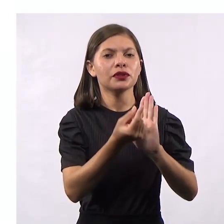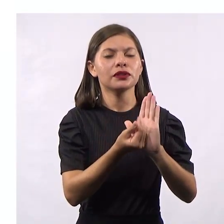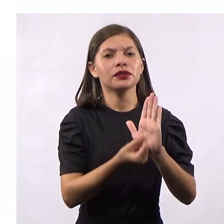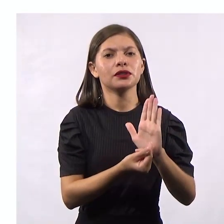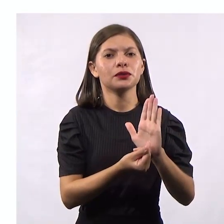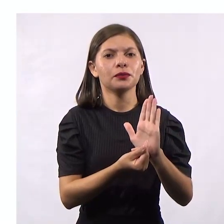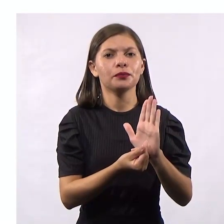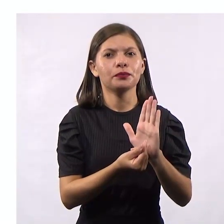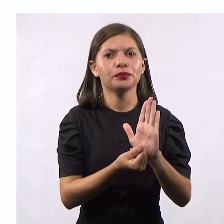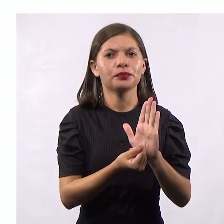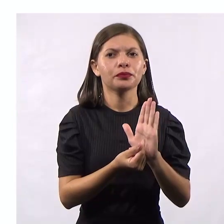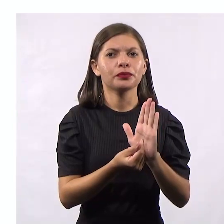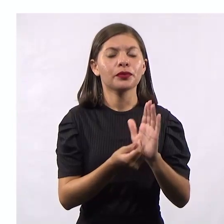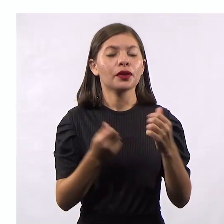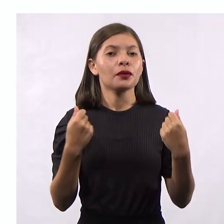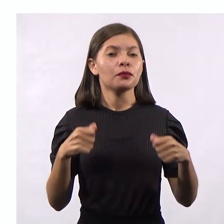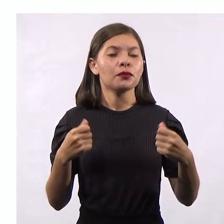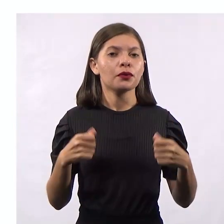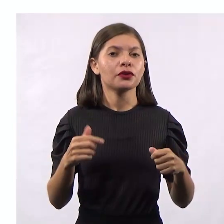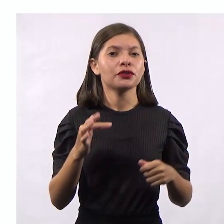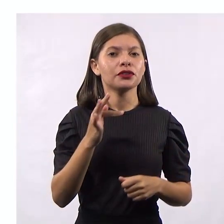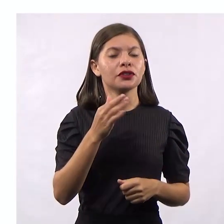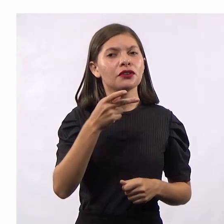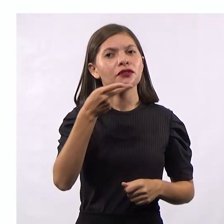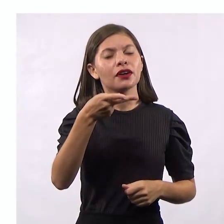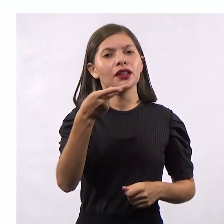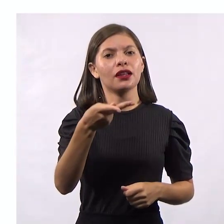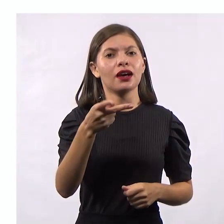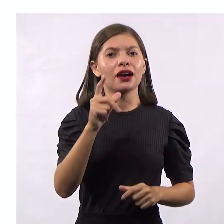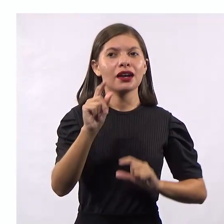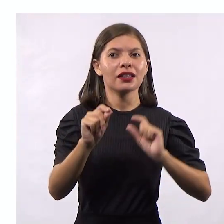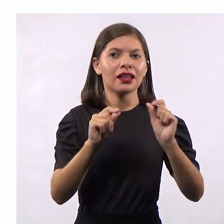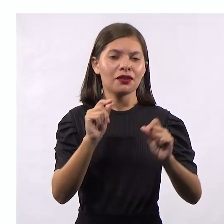exercício financeiro. Então, a gente pode falar que teve essa